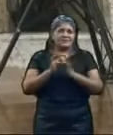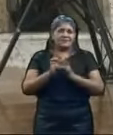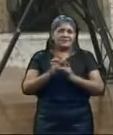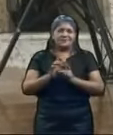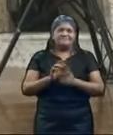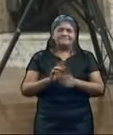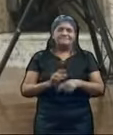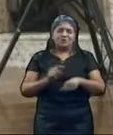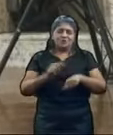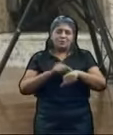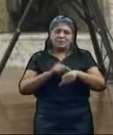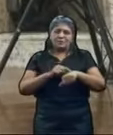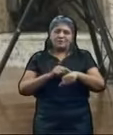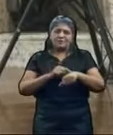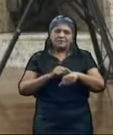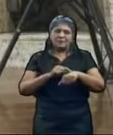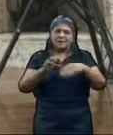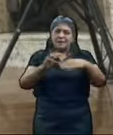mais